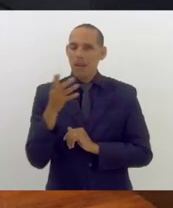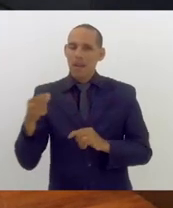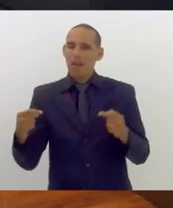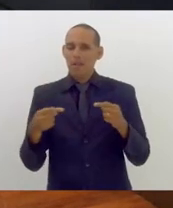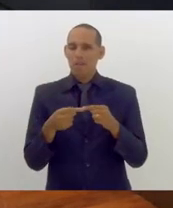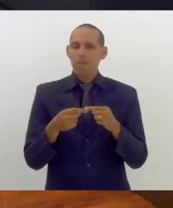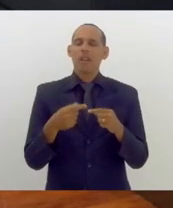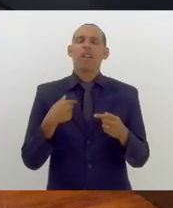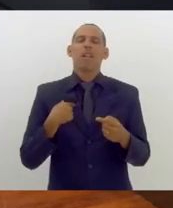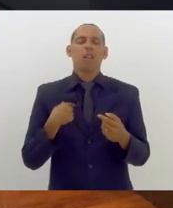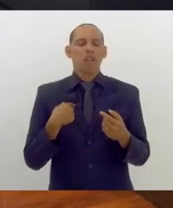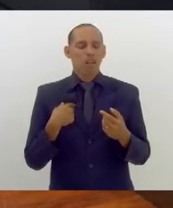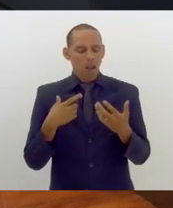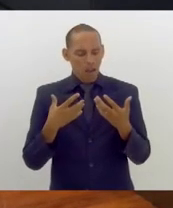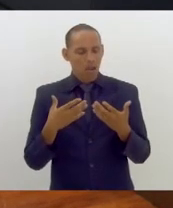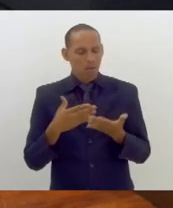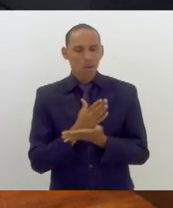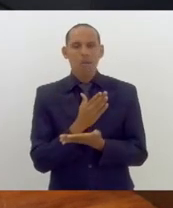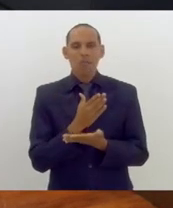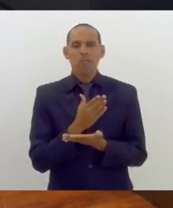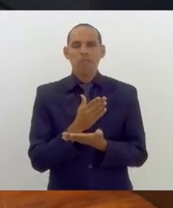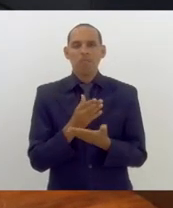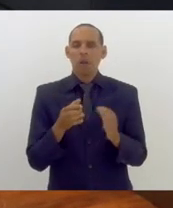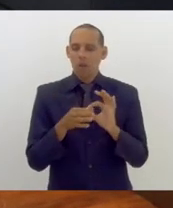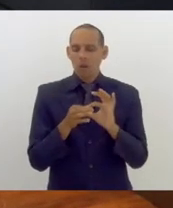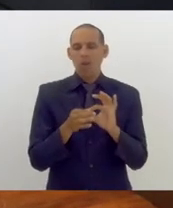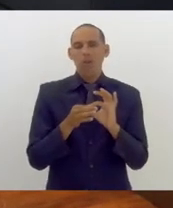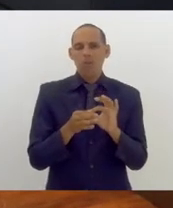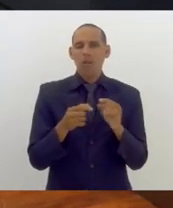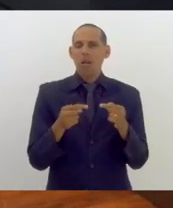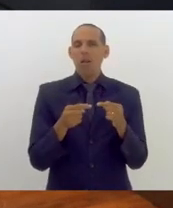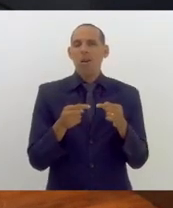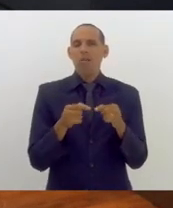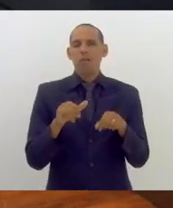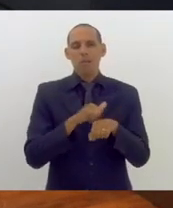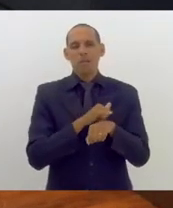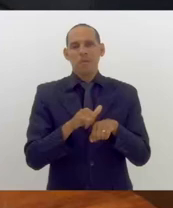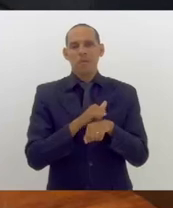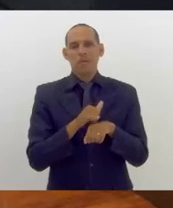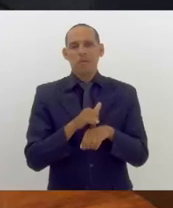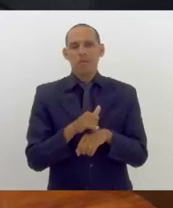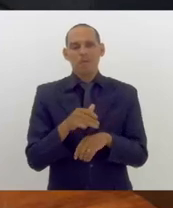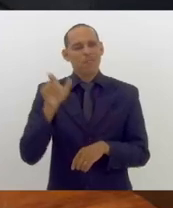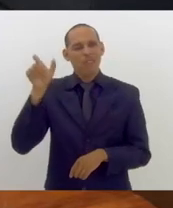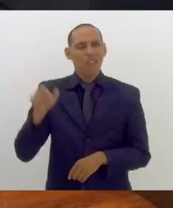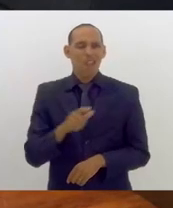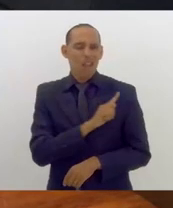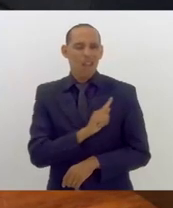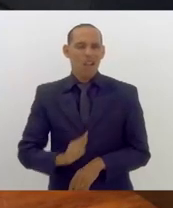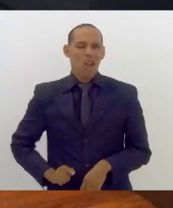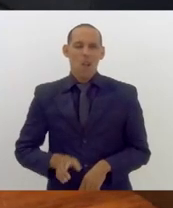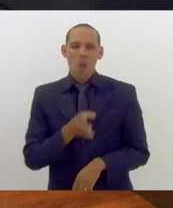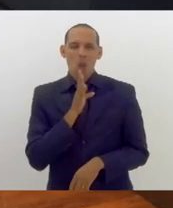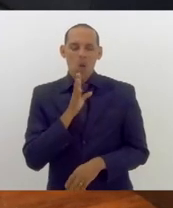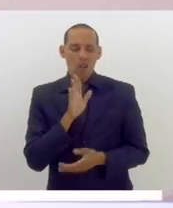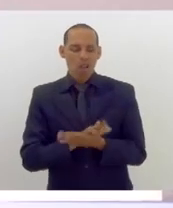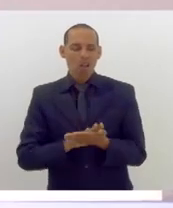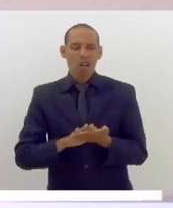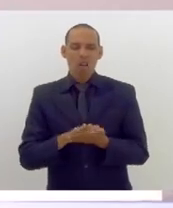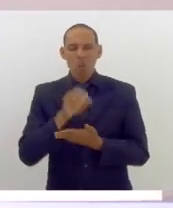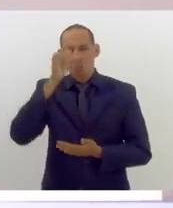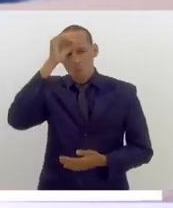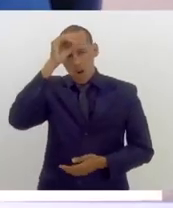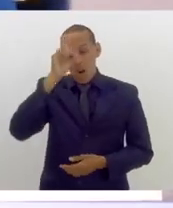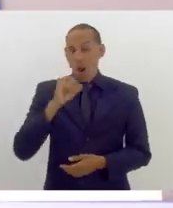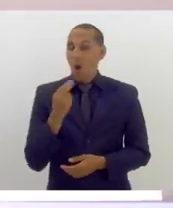enquadramento do projeto na qualidade estratégico e o governador sem conhecimento de nada ou